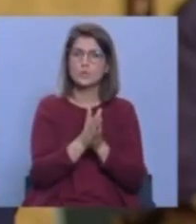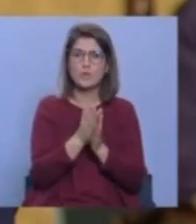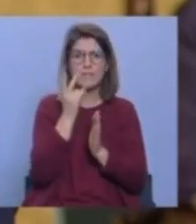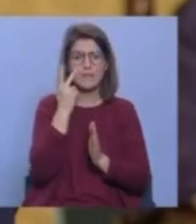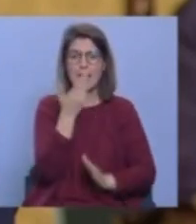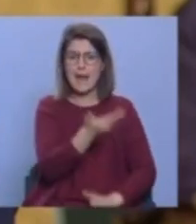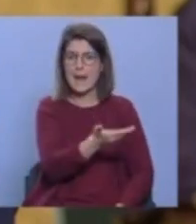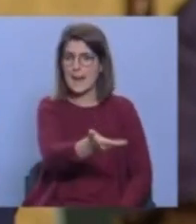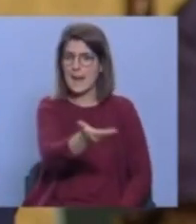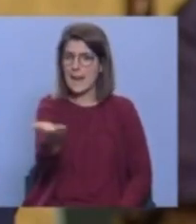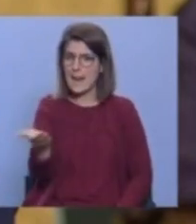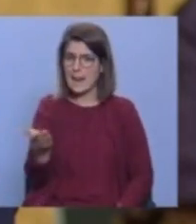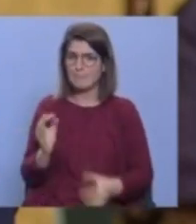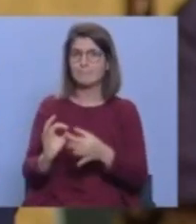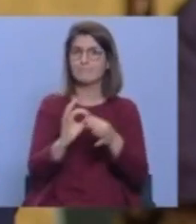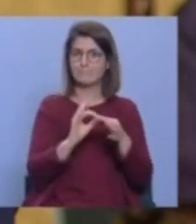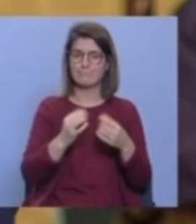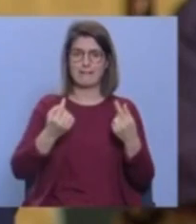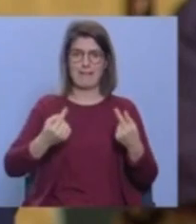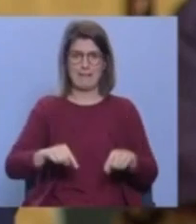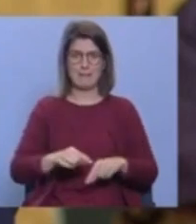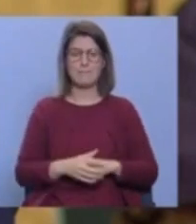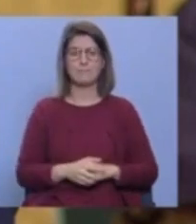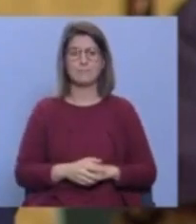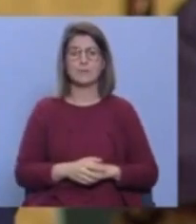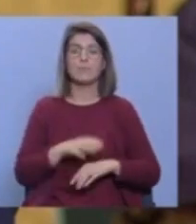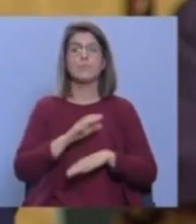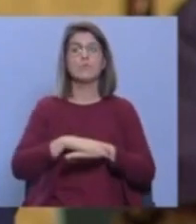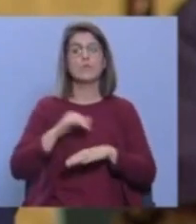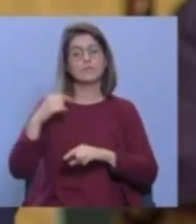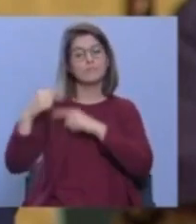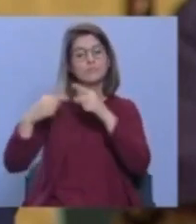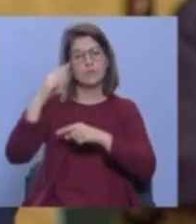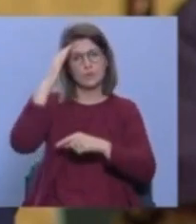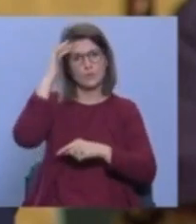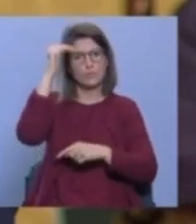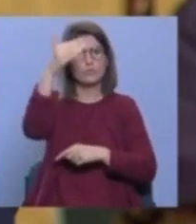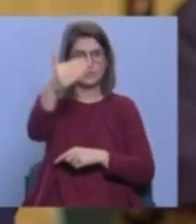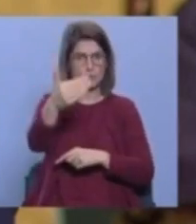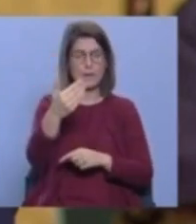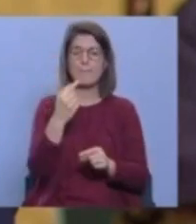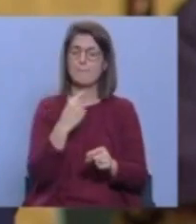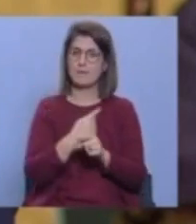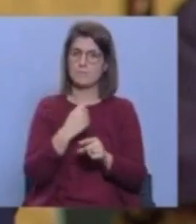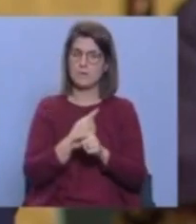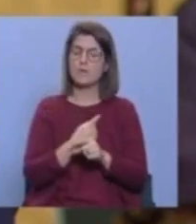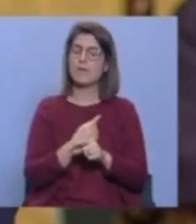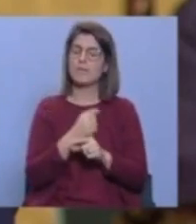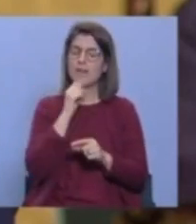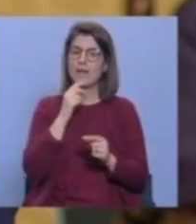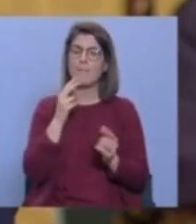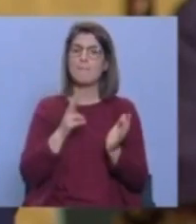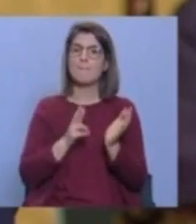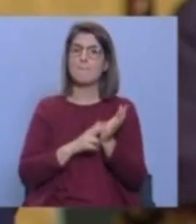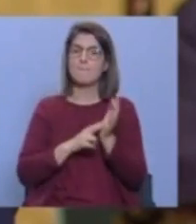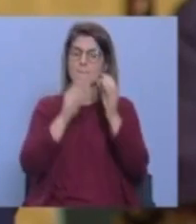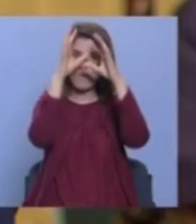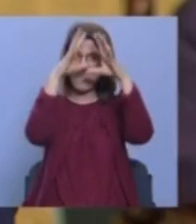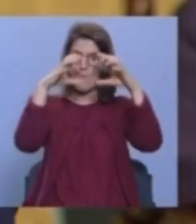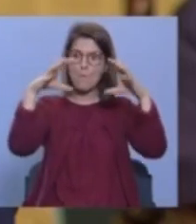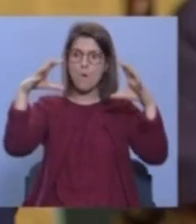vós. Por todas as gerações futuras, farei aparecer o meu arco sobre as